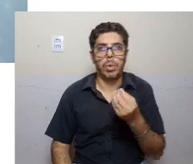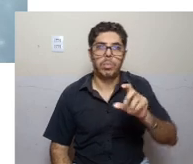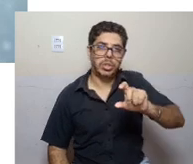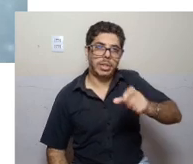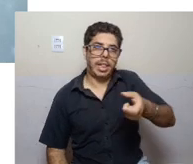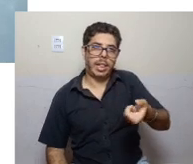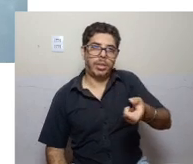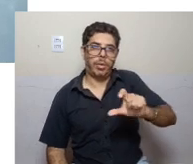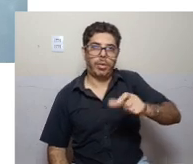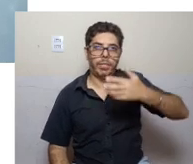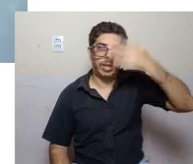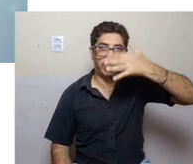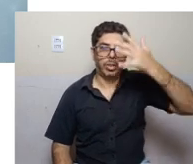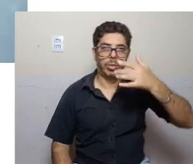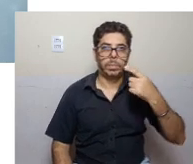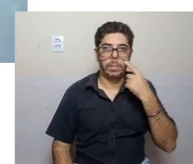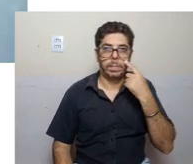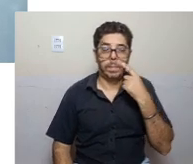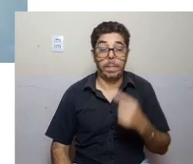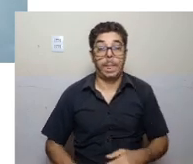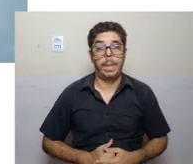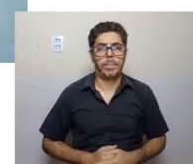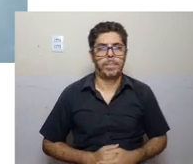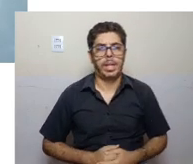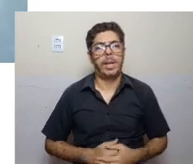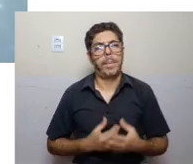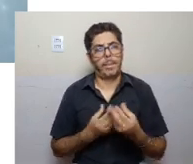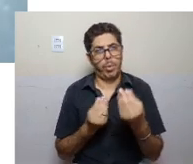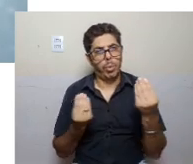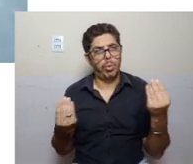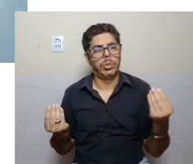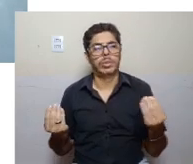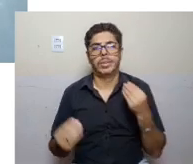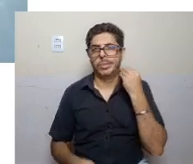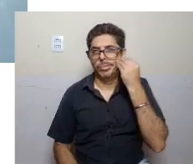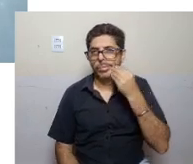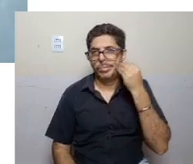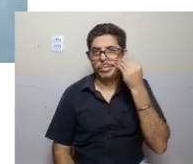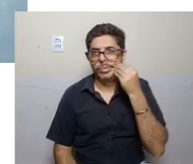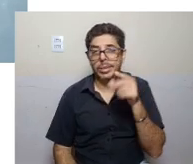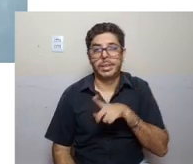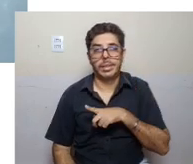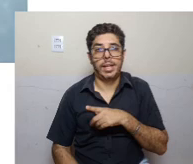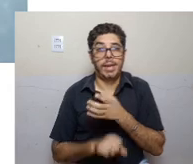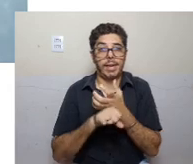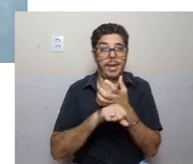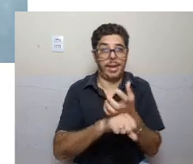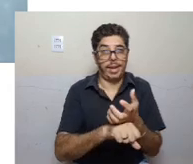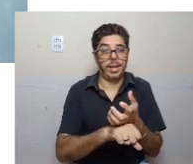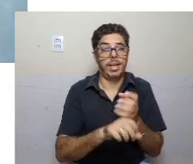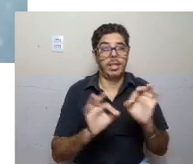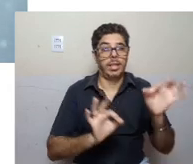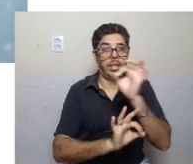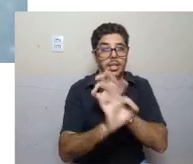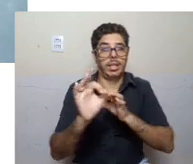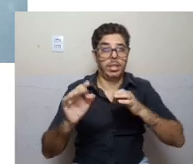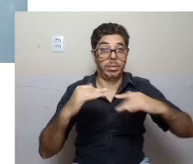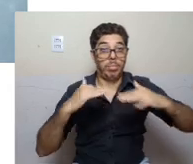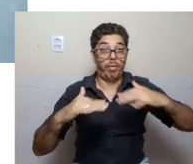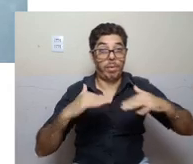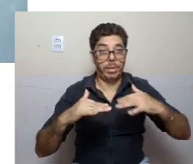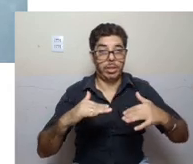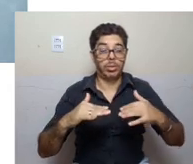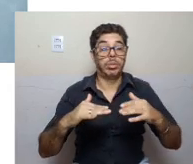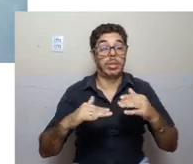velocidades funciona, com base na força de Lorentz. Em muitos experimentos envolvendo partículas carregadas em movimento, é importante que